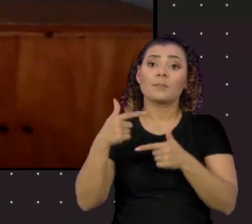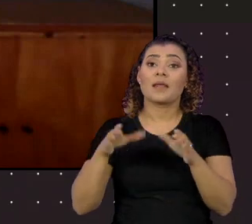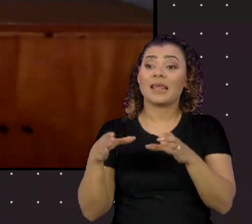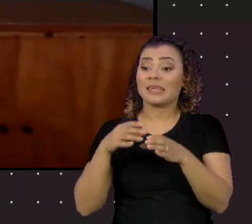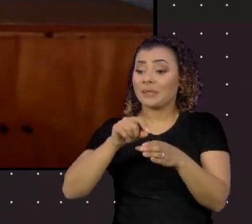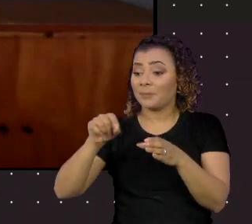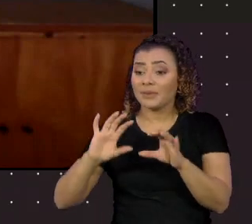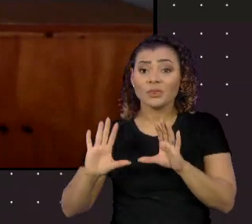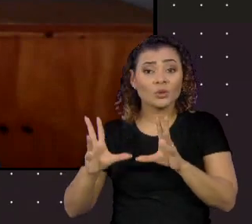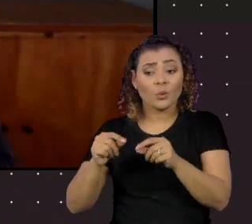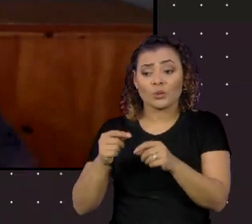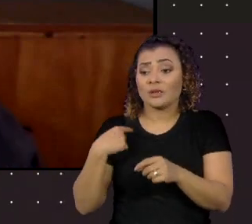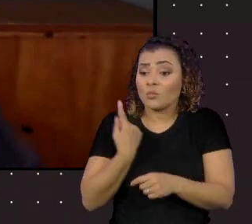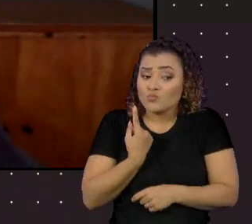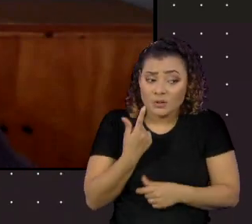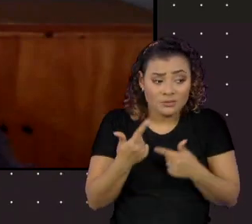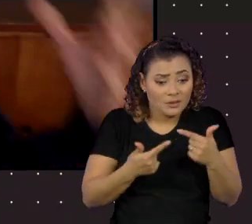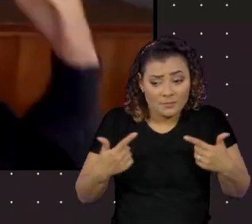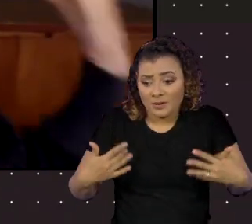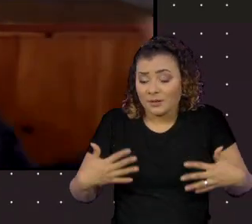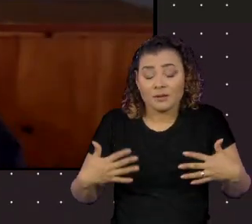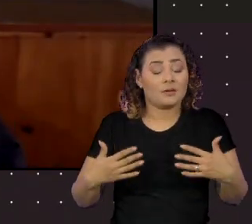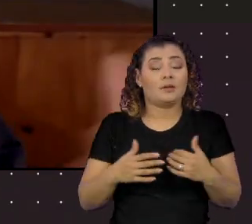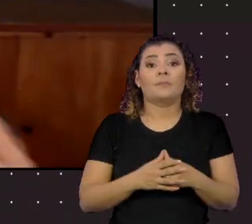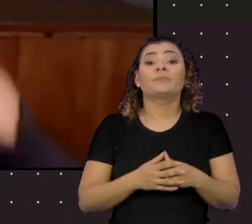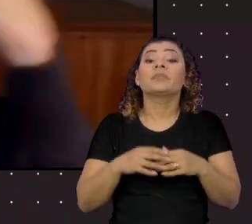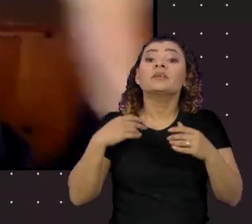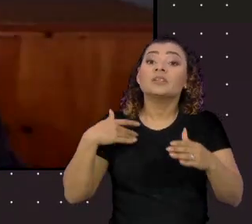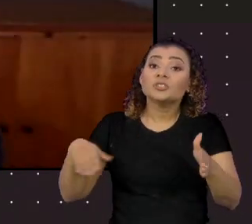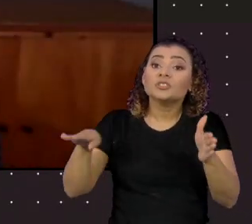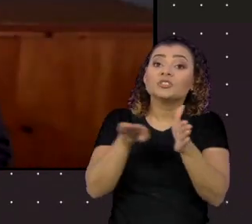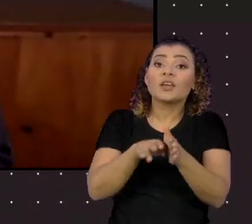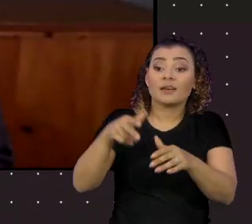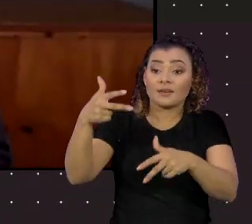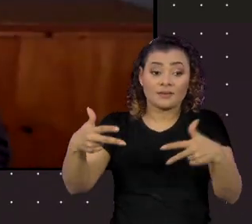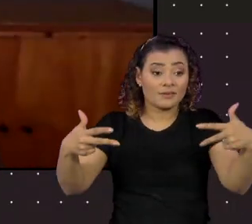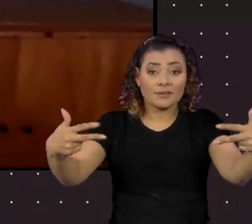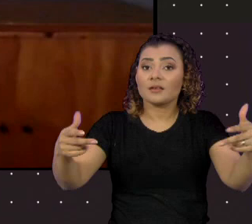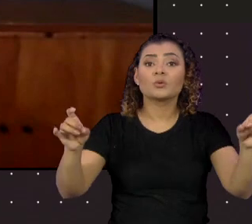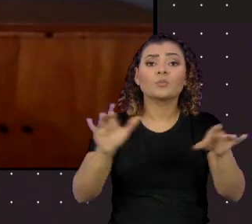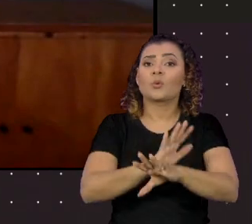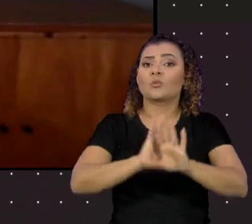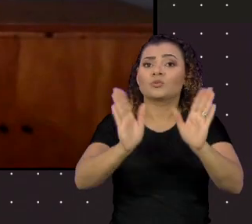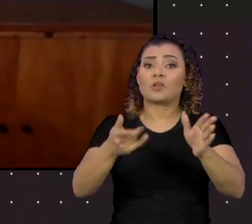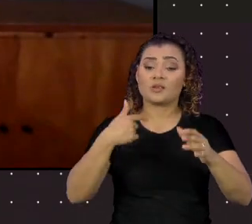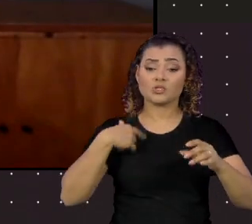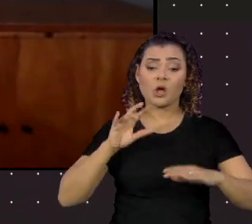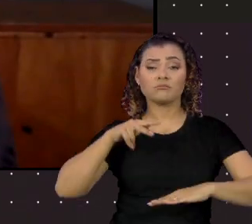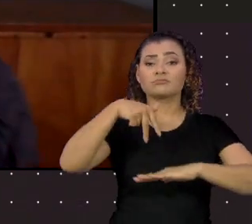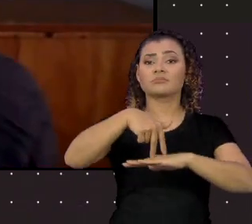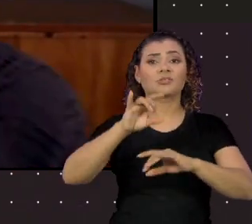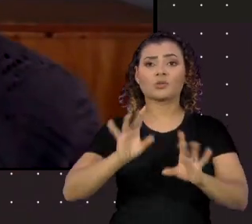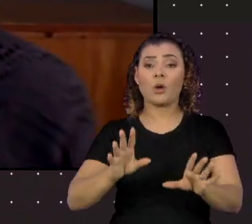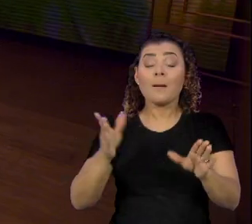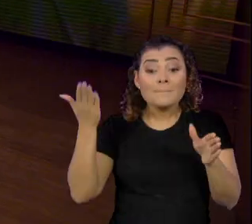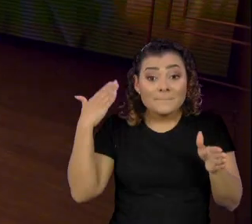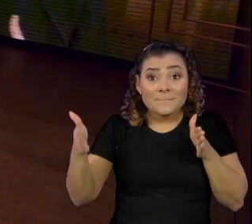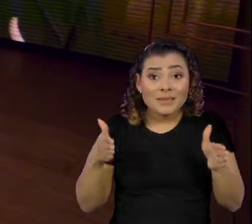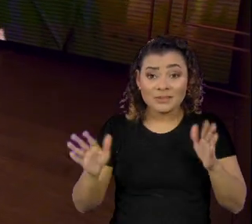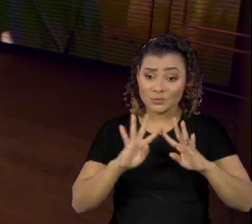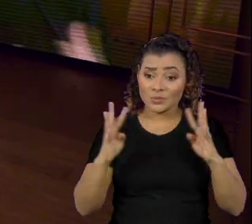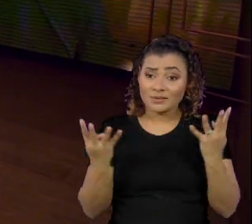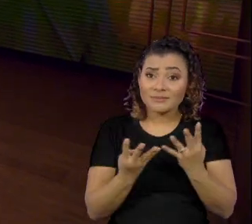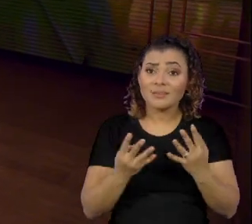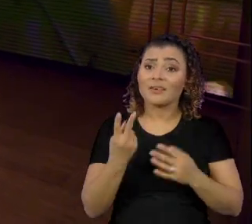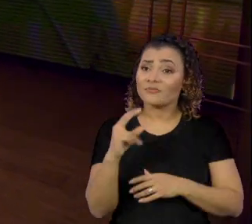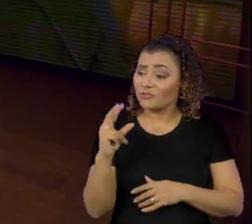então a gente chega no set, já está tudo pronto para você simplesmente atuar. E durante esse período de isolamento, a gente teve que fazer